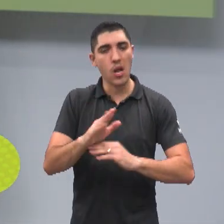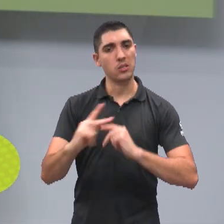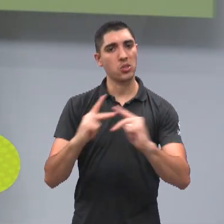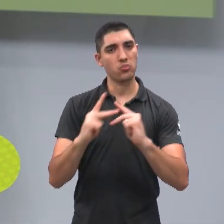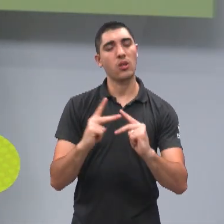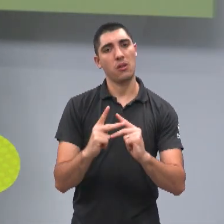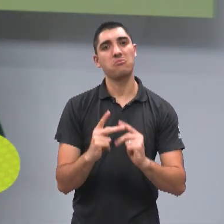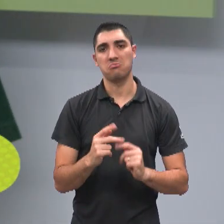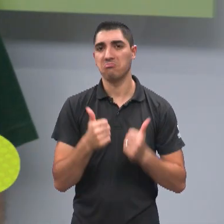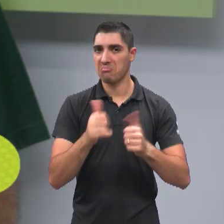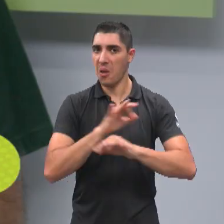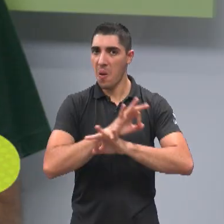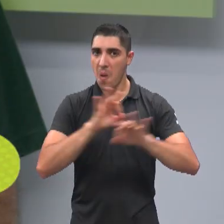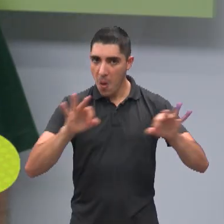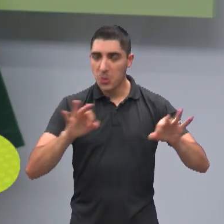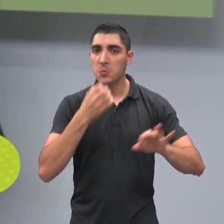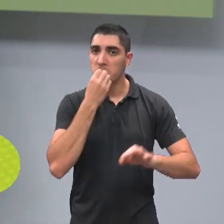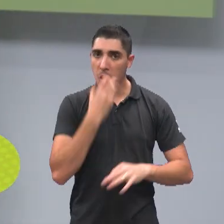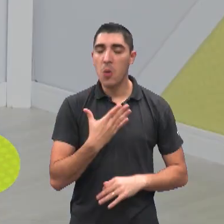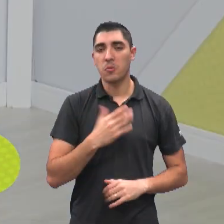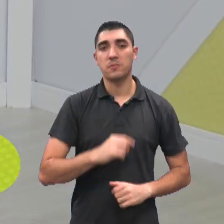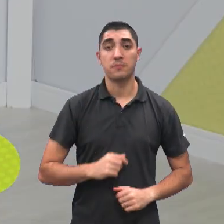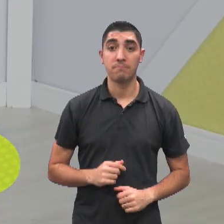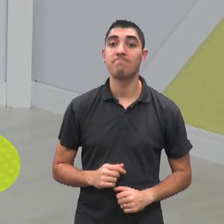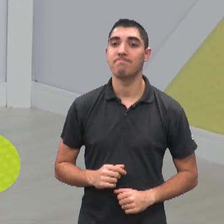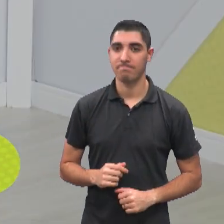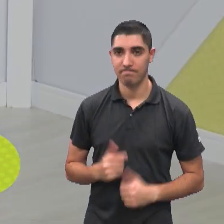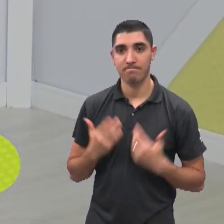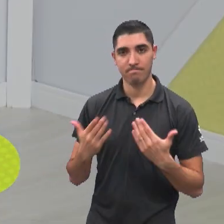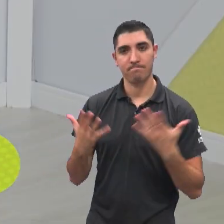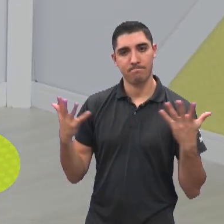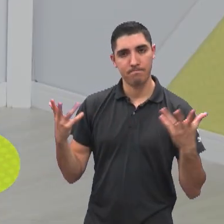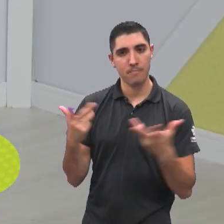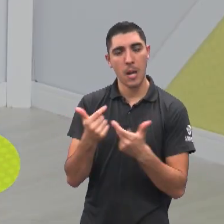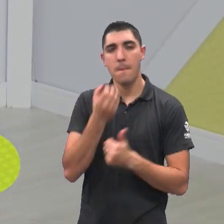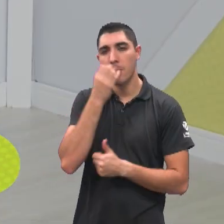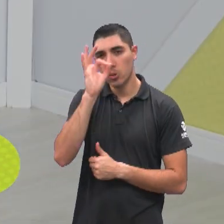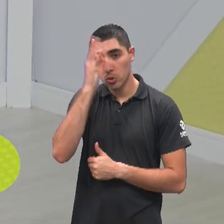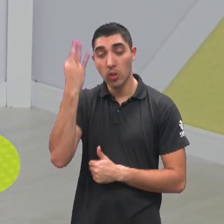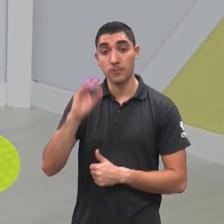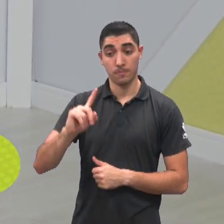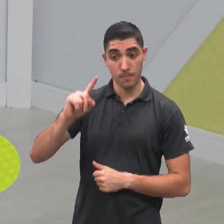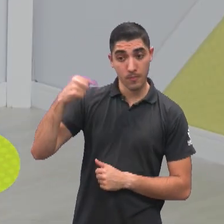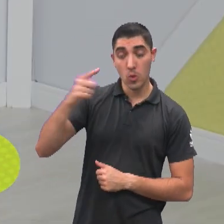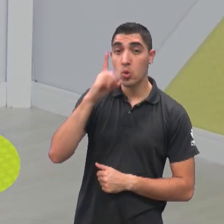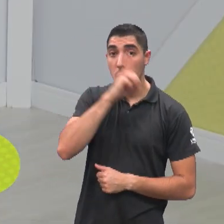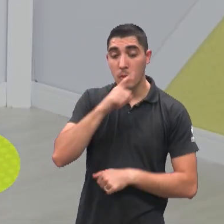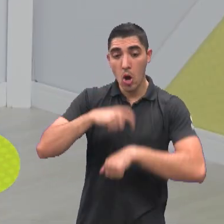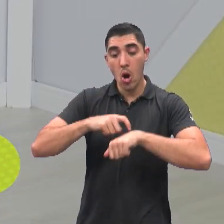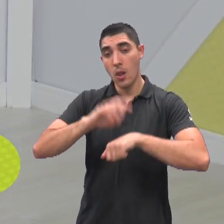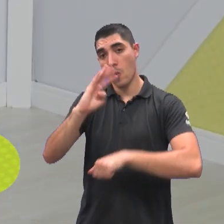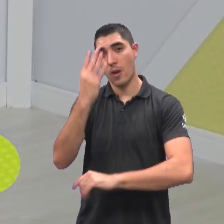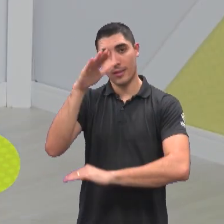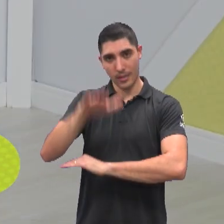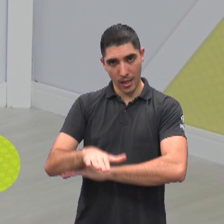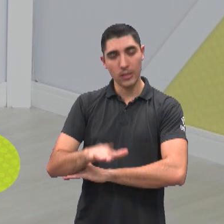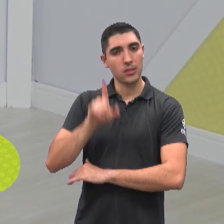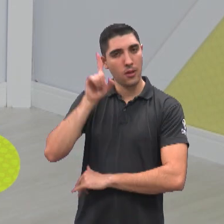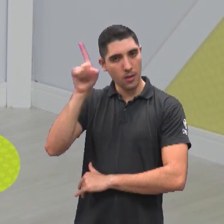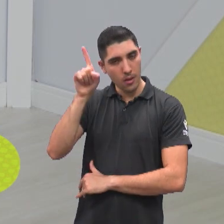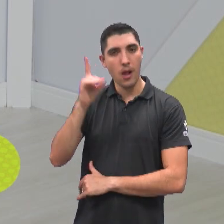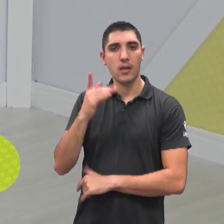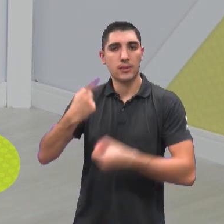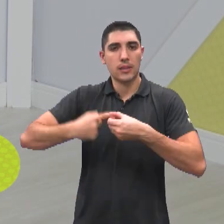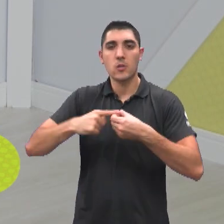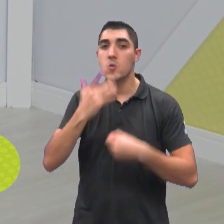baita contratação para o São José reforçar ainda mais o time. Maravilha, sucesso para as meninas. Domingo 4 da tarde, ginásio Monstrinho, Ourinhos e São